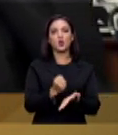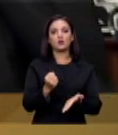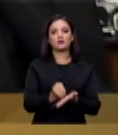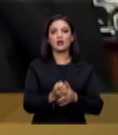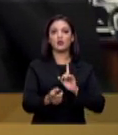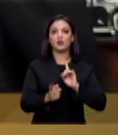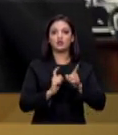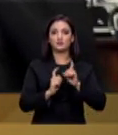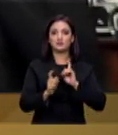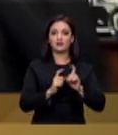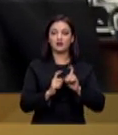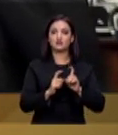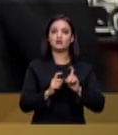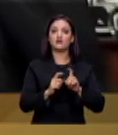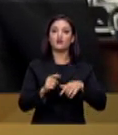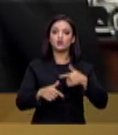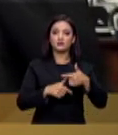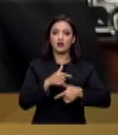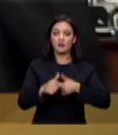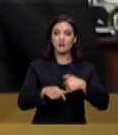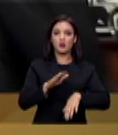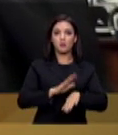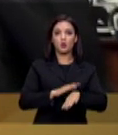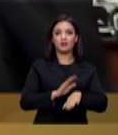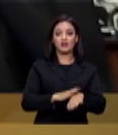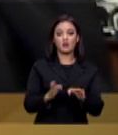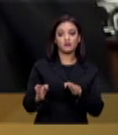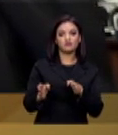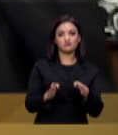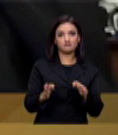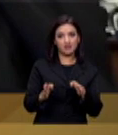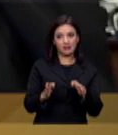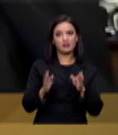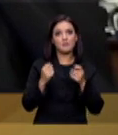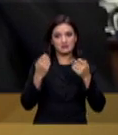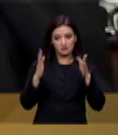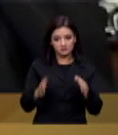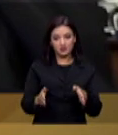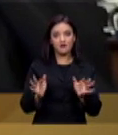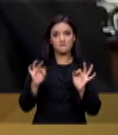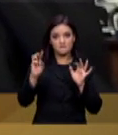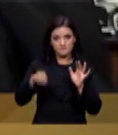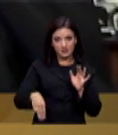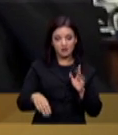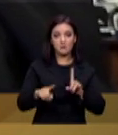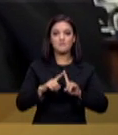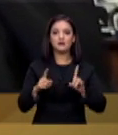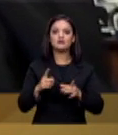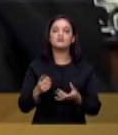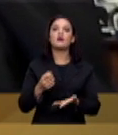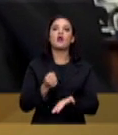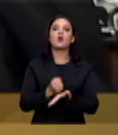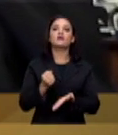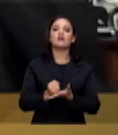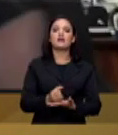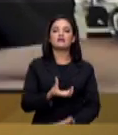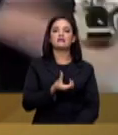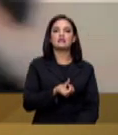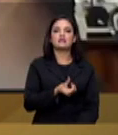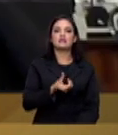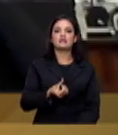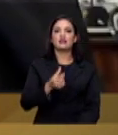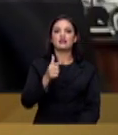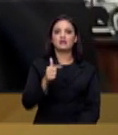de prestação de serviço por prazo determinado para admissão de 677 agentes